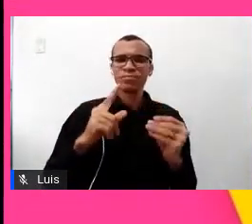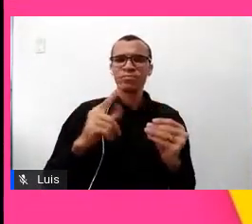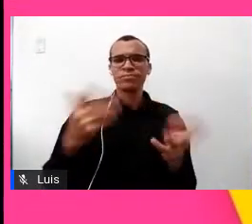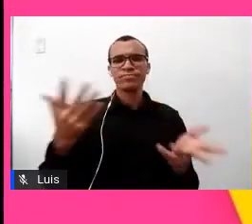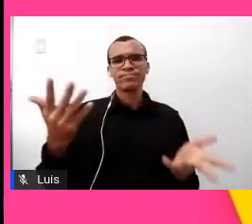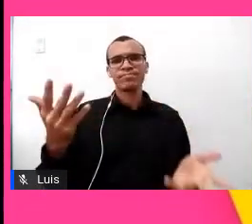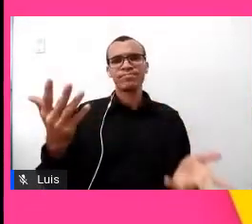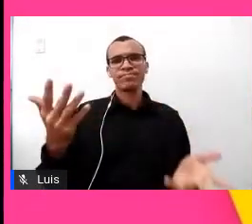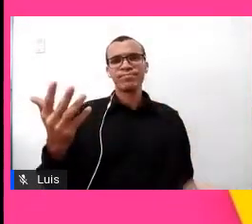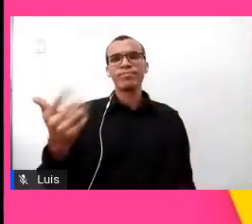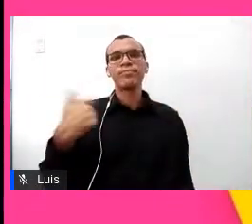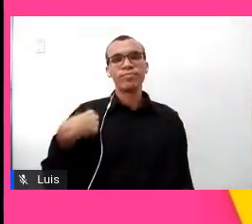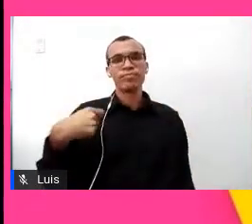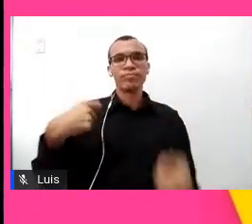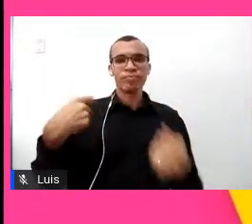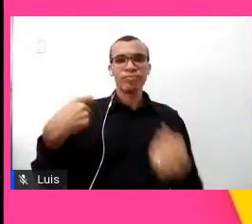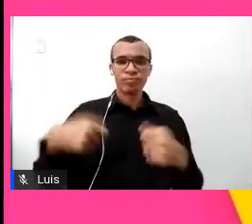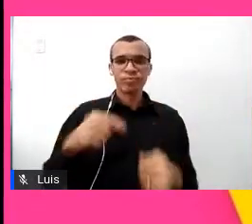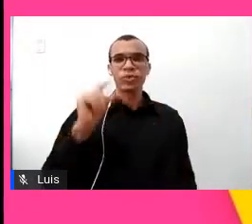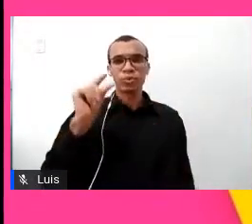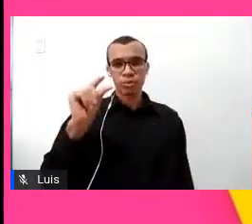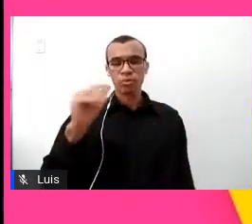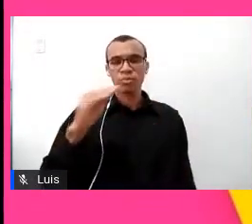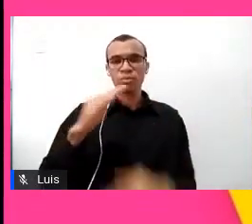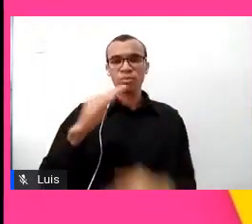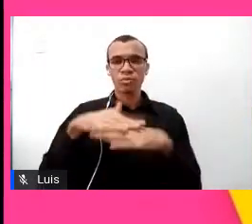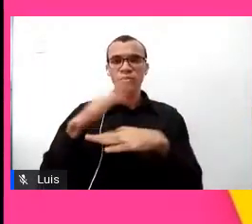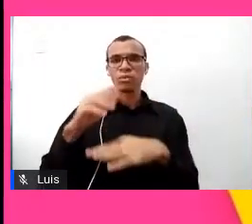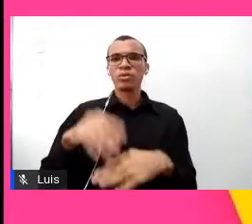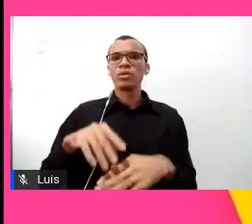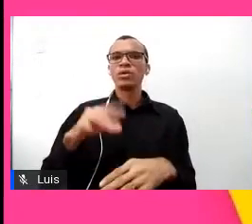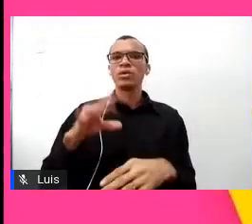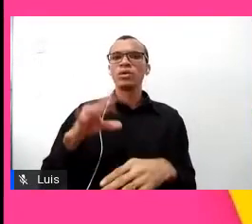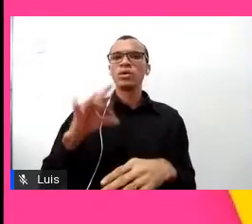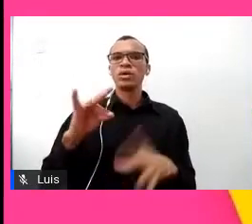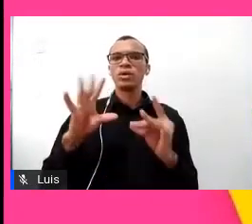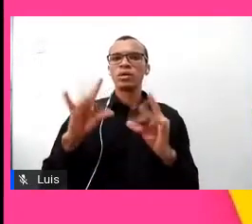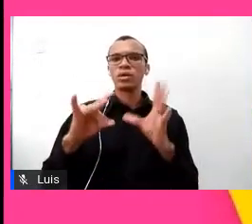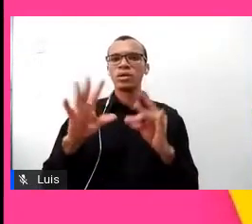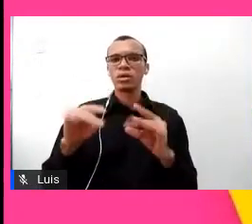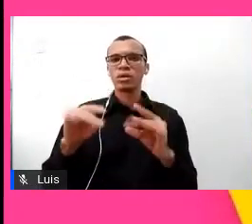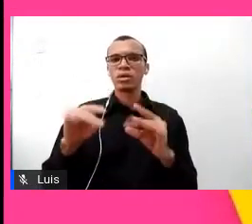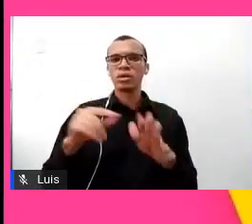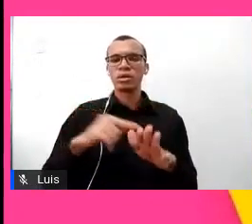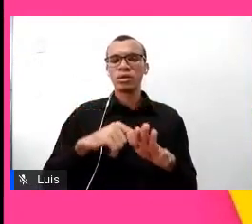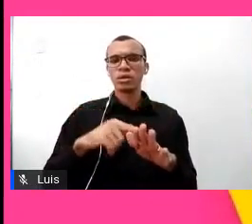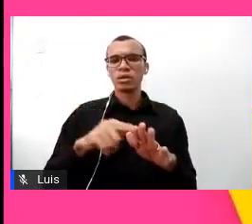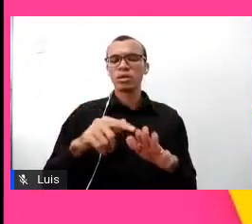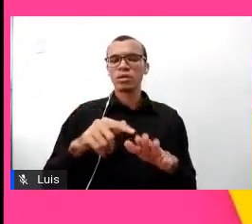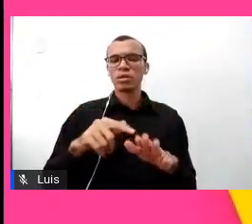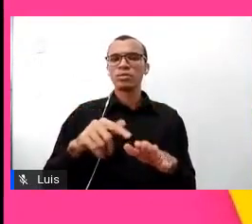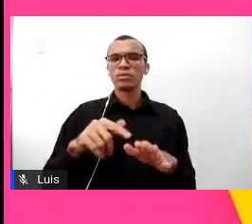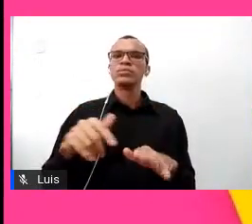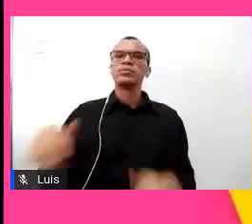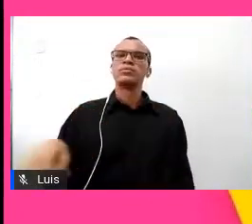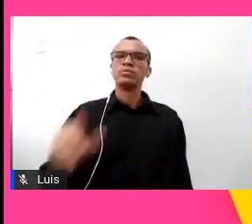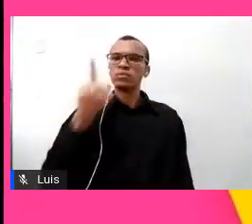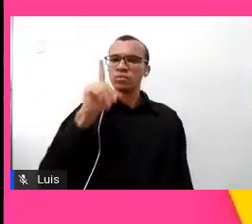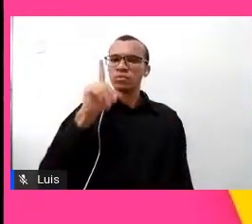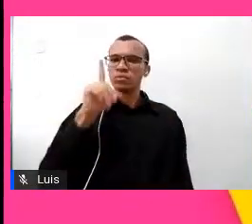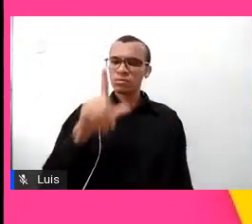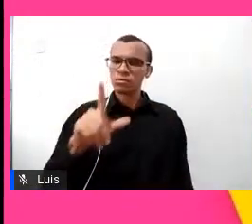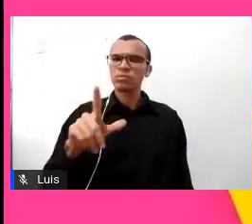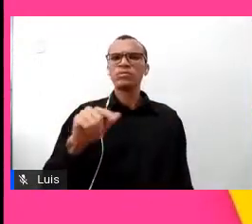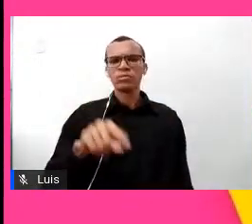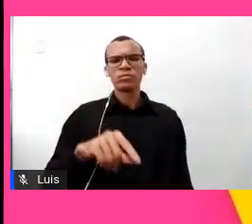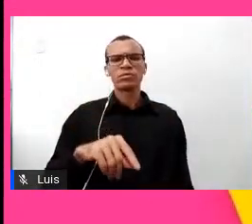novo. Então, vou pegar um pouquinho de cola e vou passar aqui nesse cantinho, para poder garantir que ele colhe